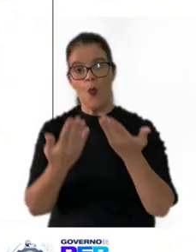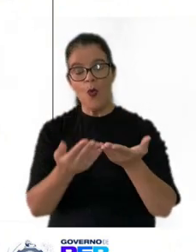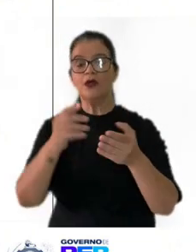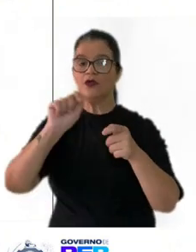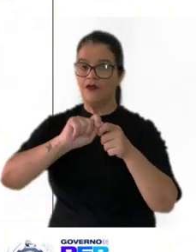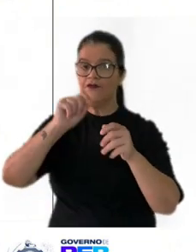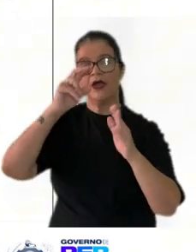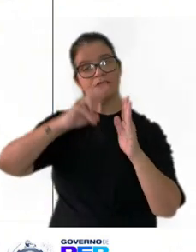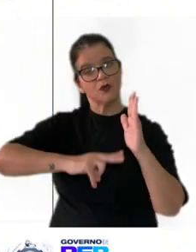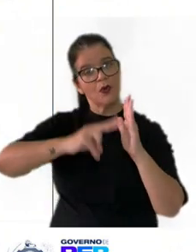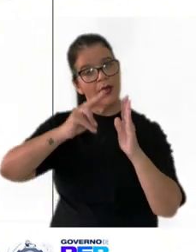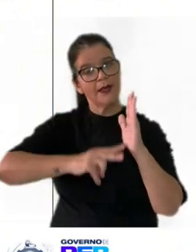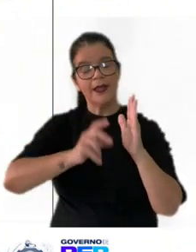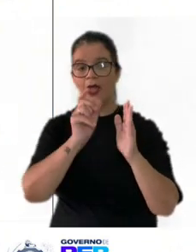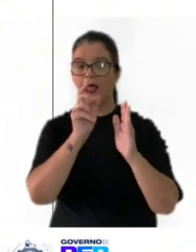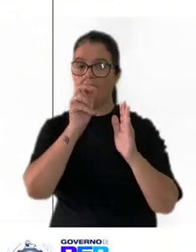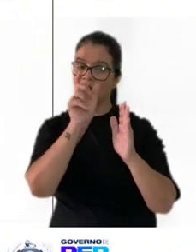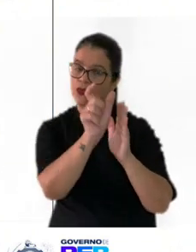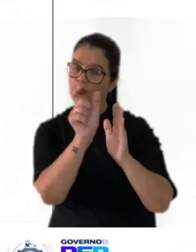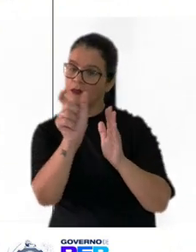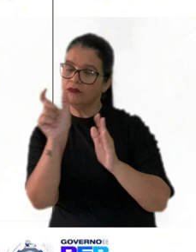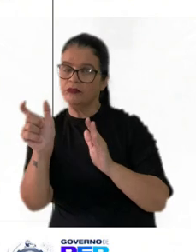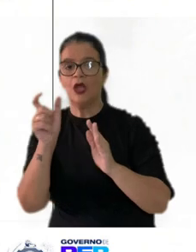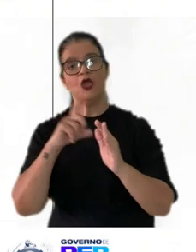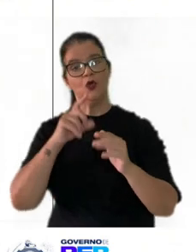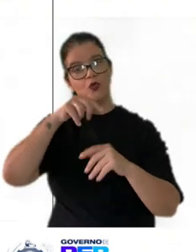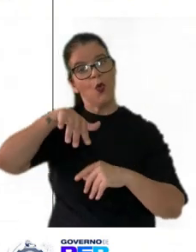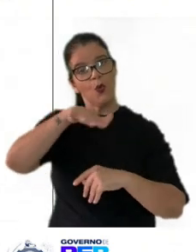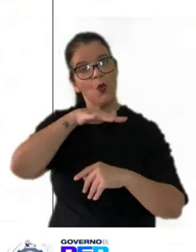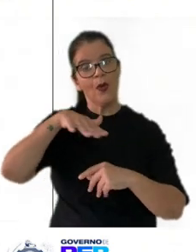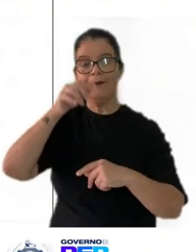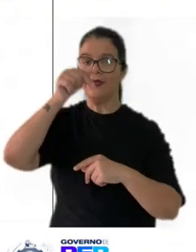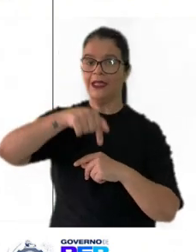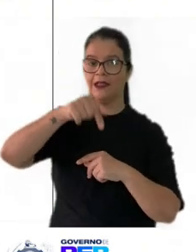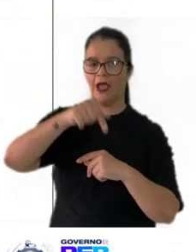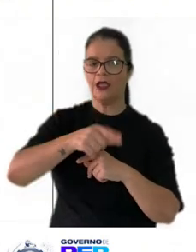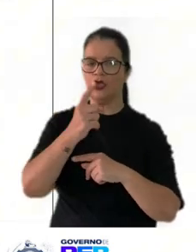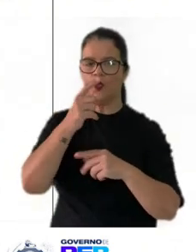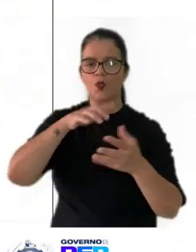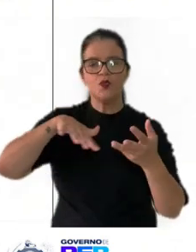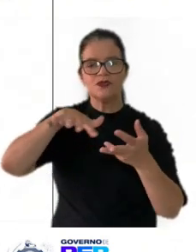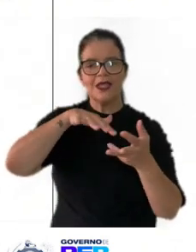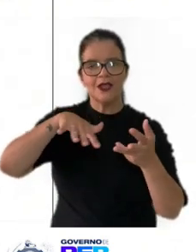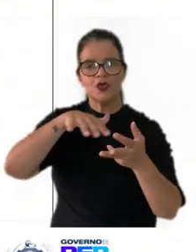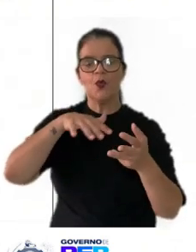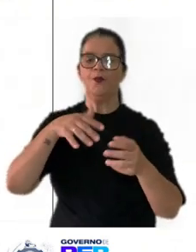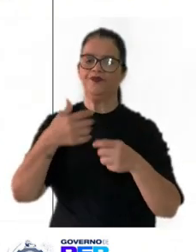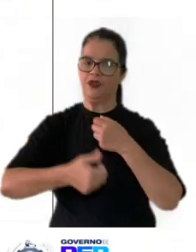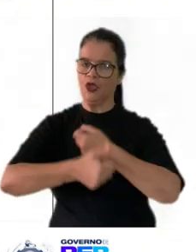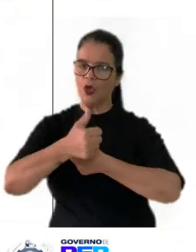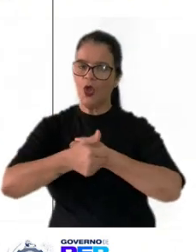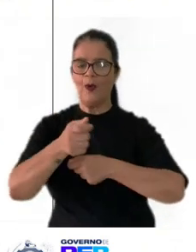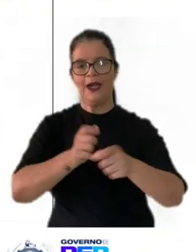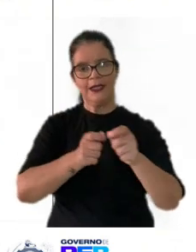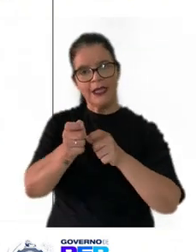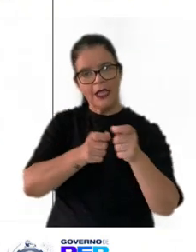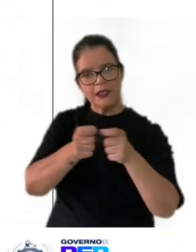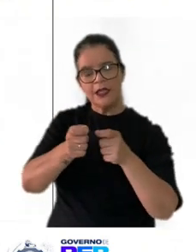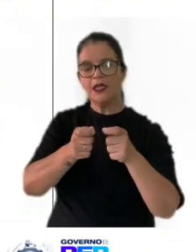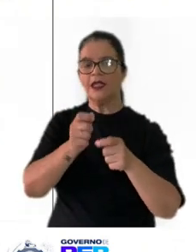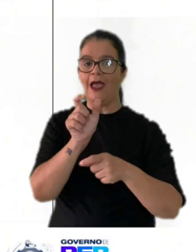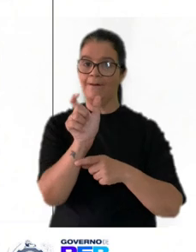fala veja eu tô aqui num ambiente de um setor de controle de qualidade e a palavra pass